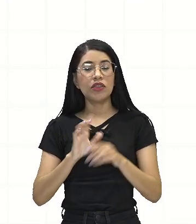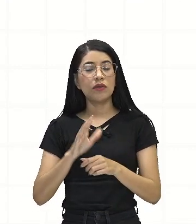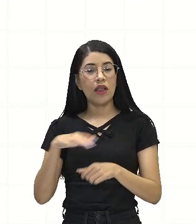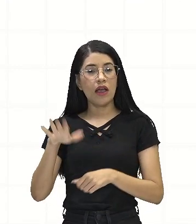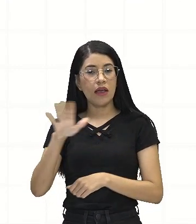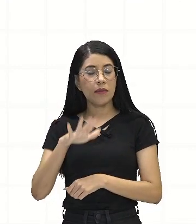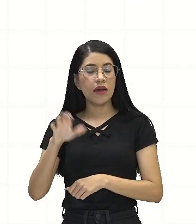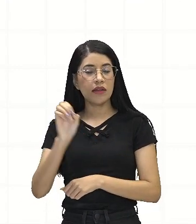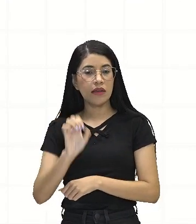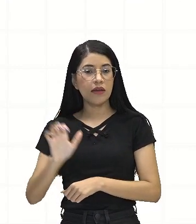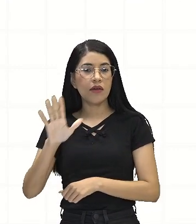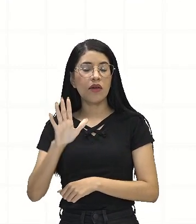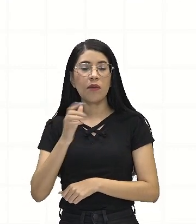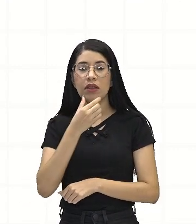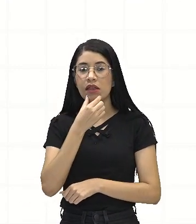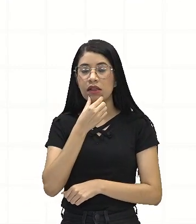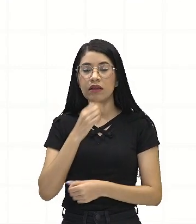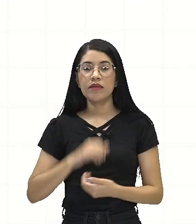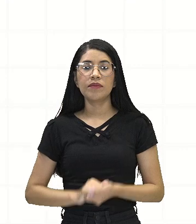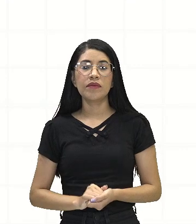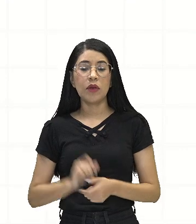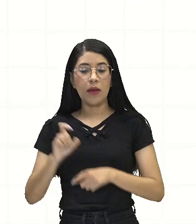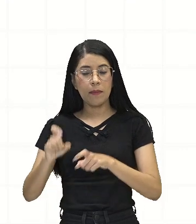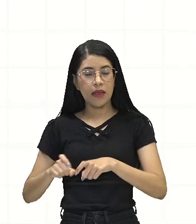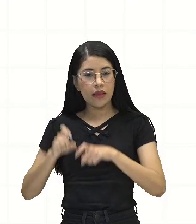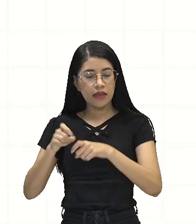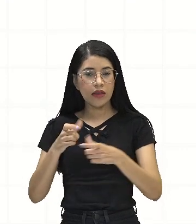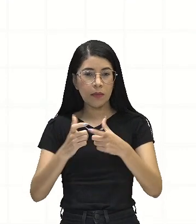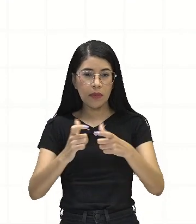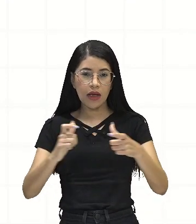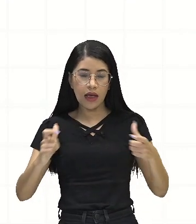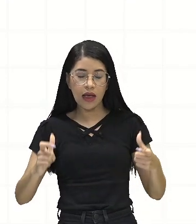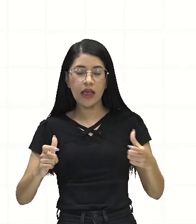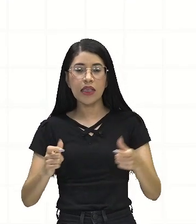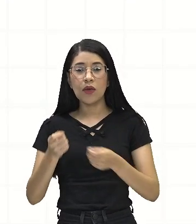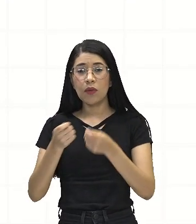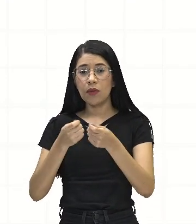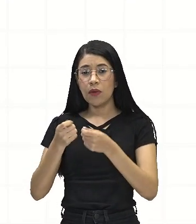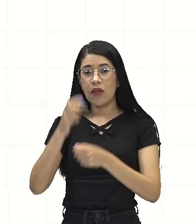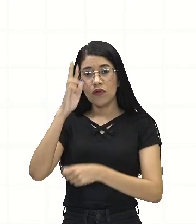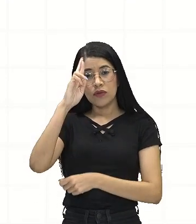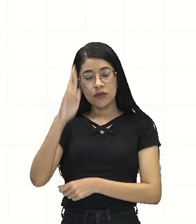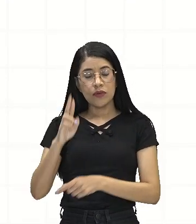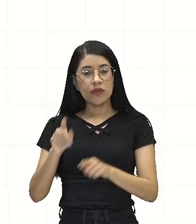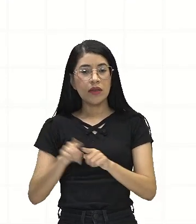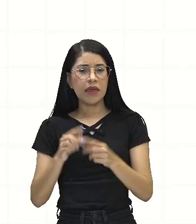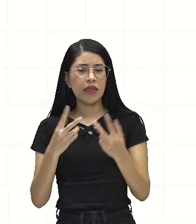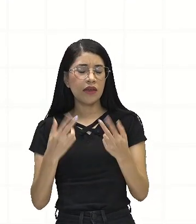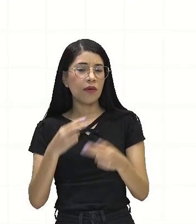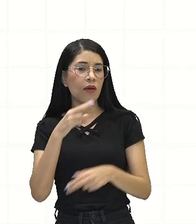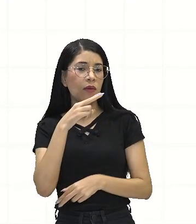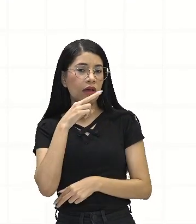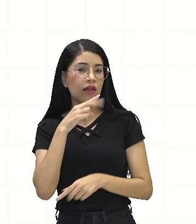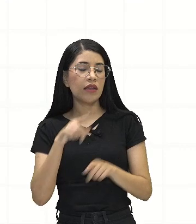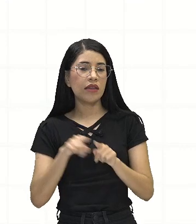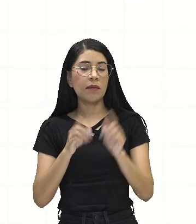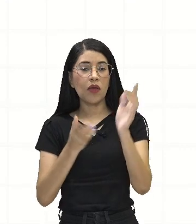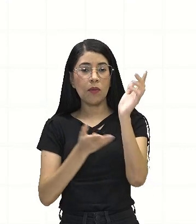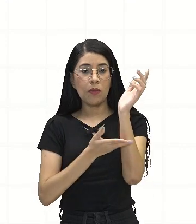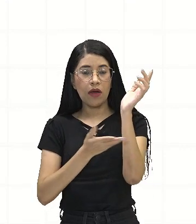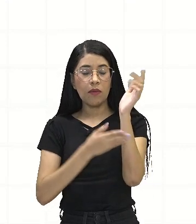gente tem grandes plantações controladas pelos latifundiários, né? Assim como as atividades ali da cana-de-açúcar, que a gente já viu, do